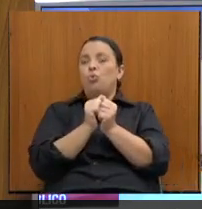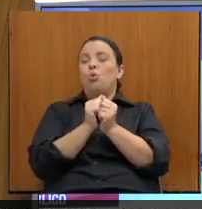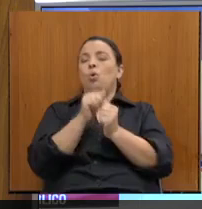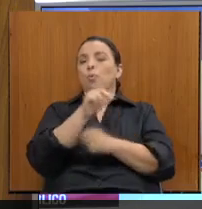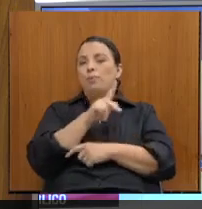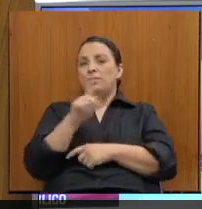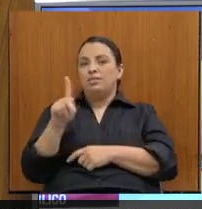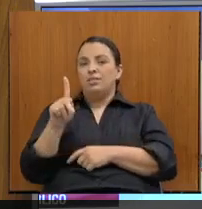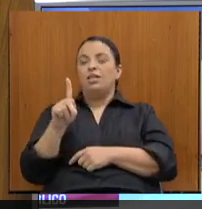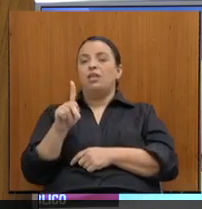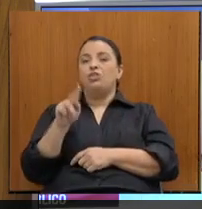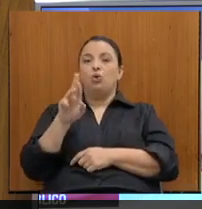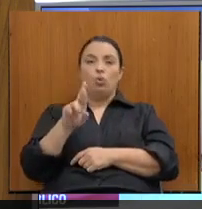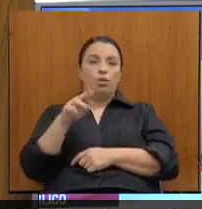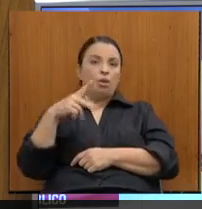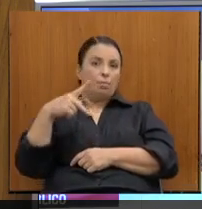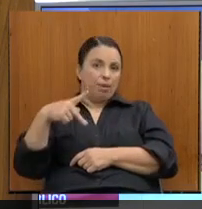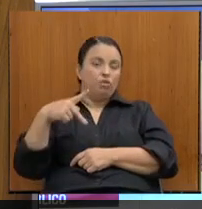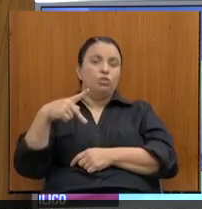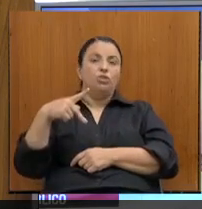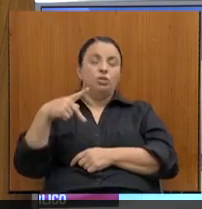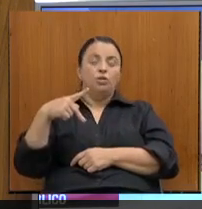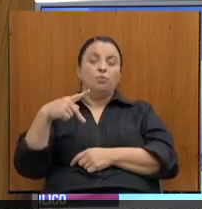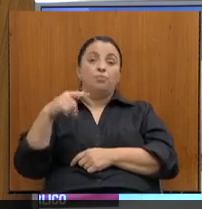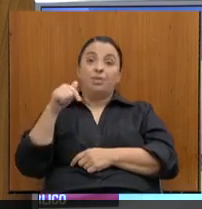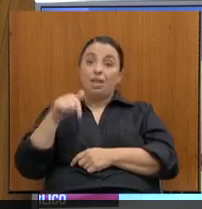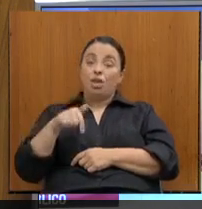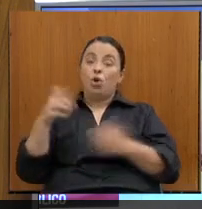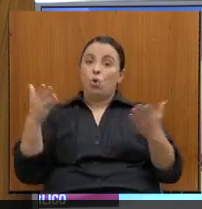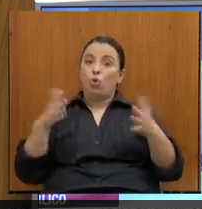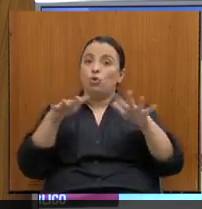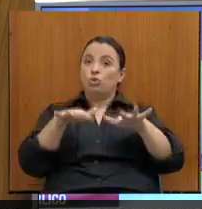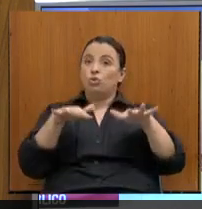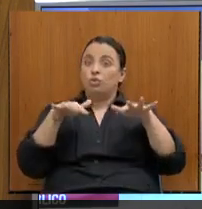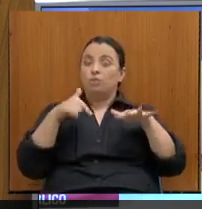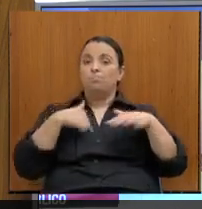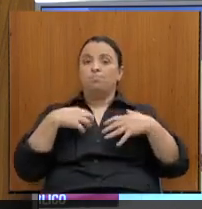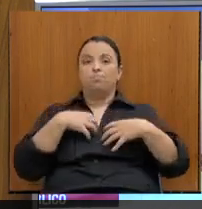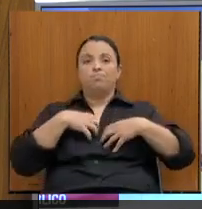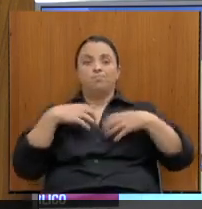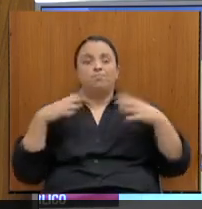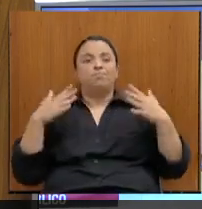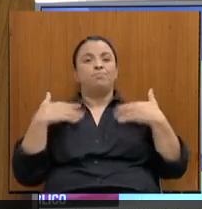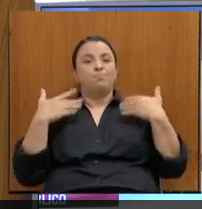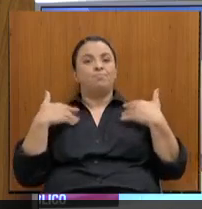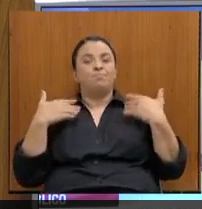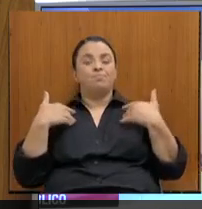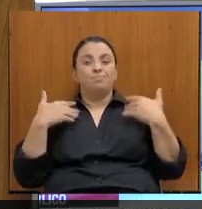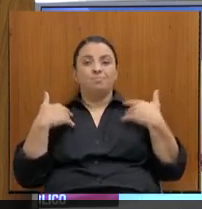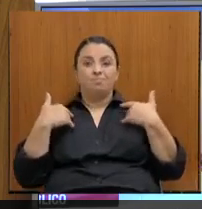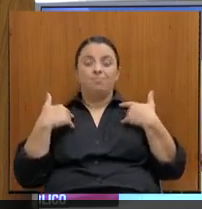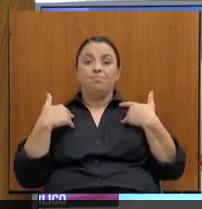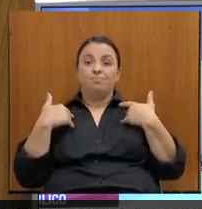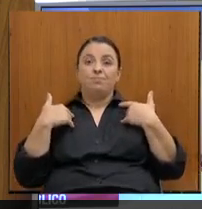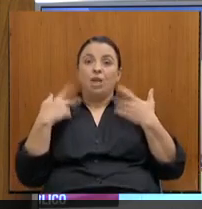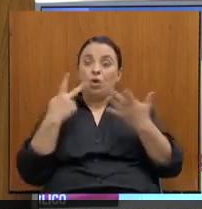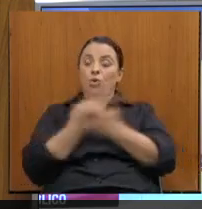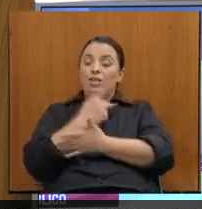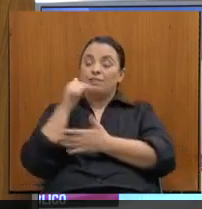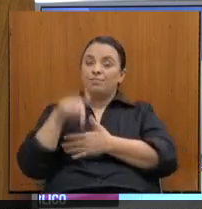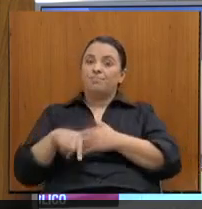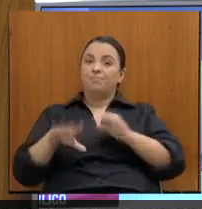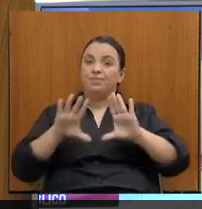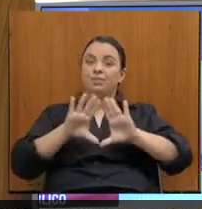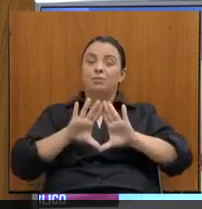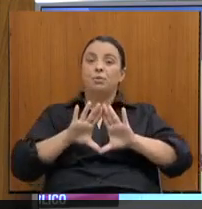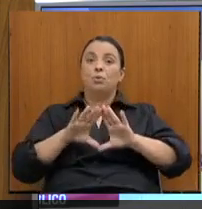essa audiência que eu fico muito né Alegre pô tá acontecendo aqui porque a